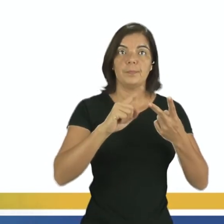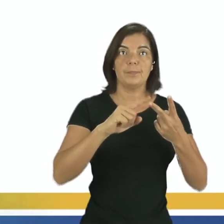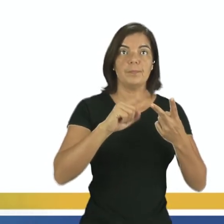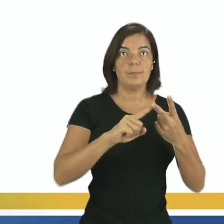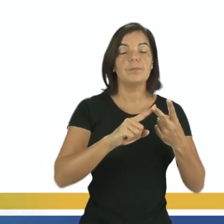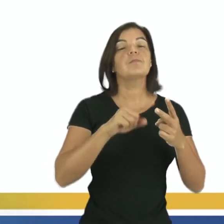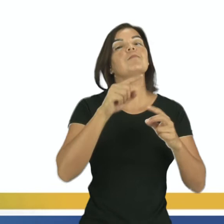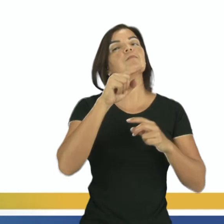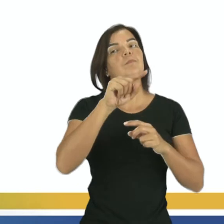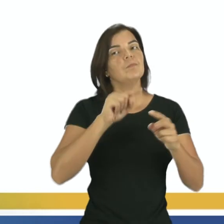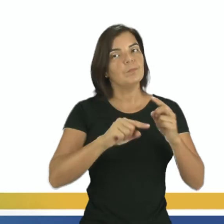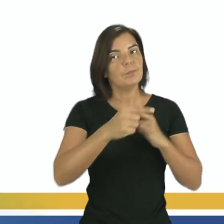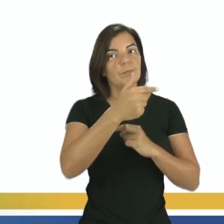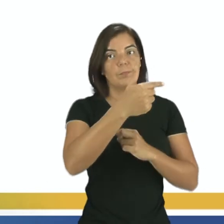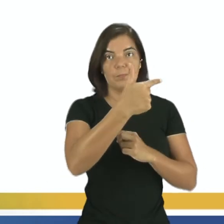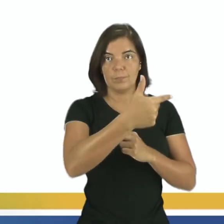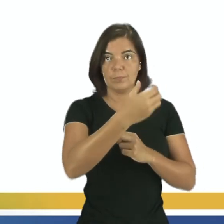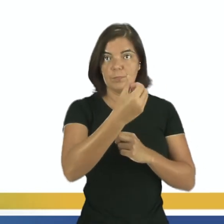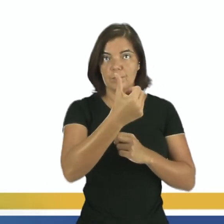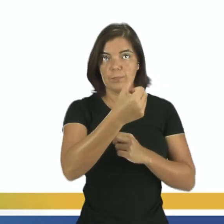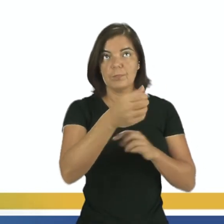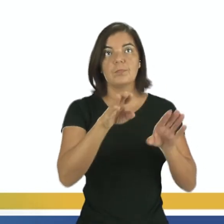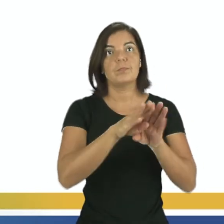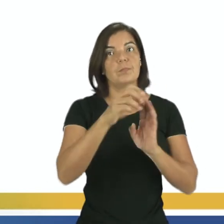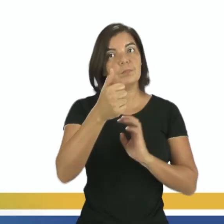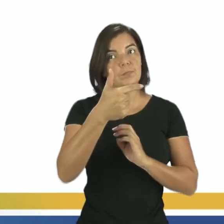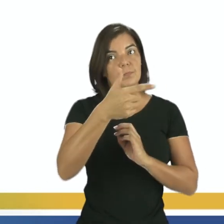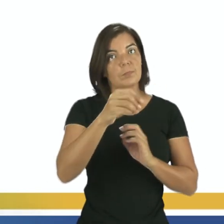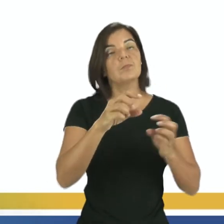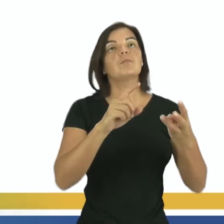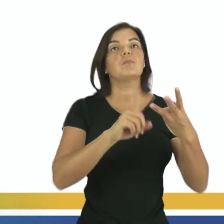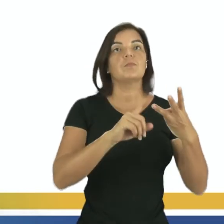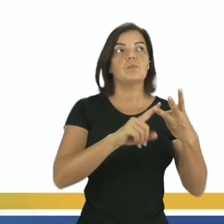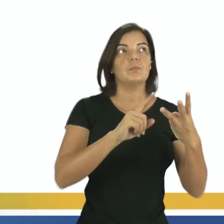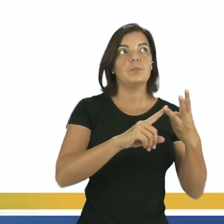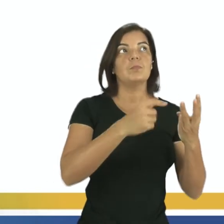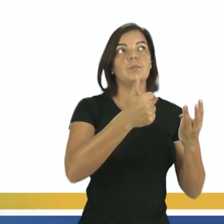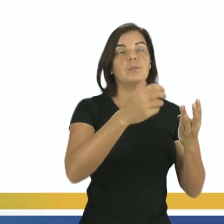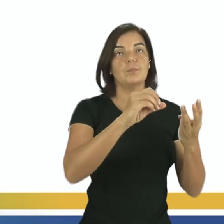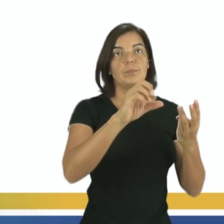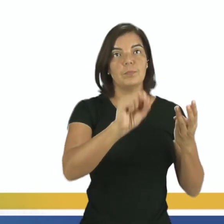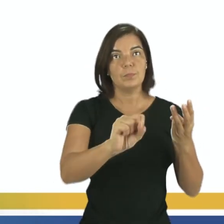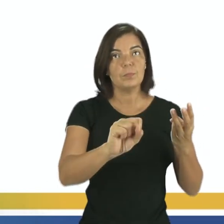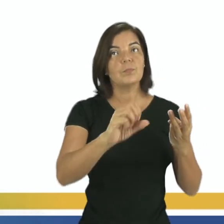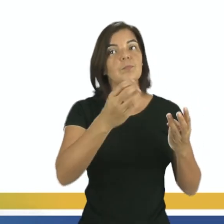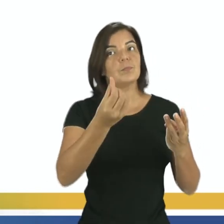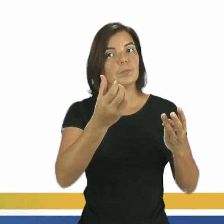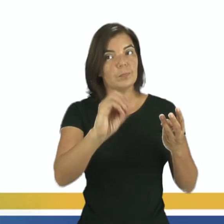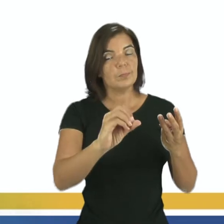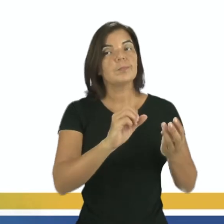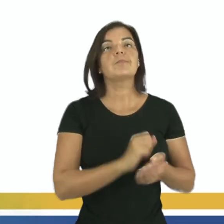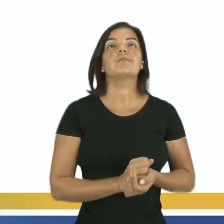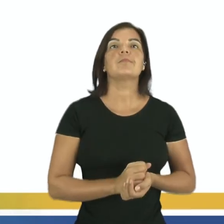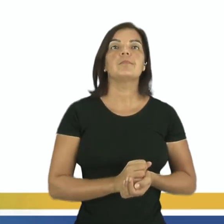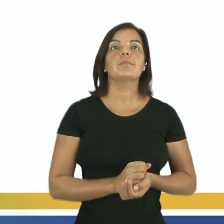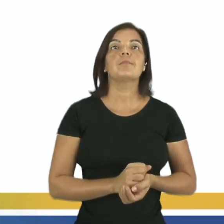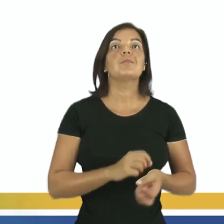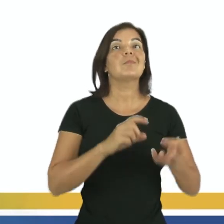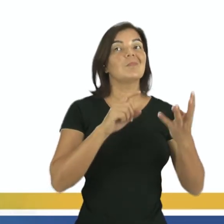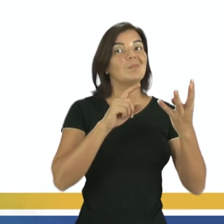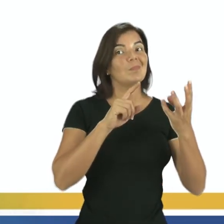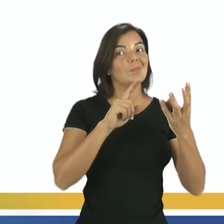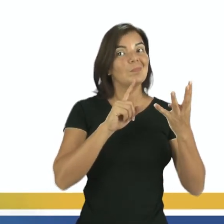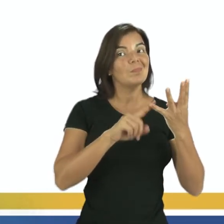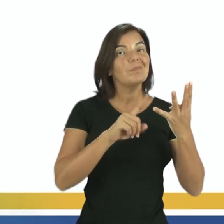2 também divide 216 e o 120. Na terceira linha, o 2 também divide 108 e 60. Na